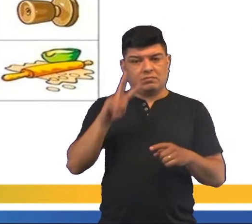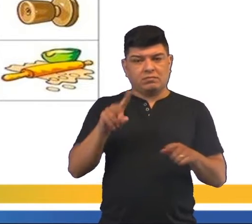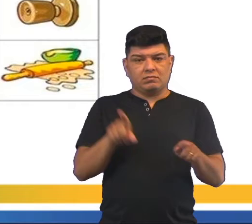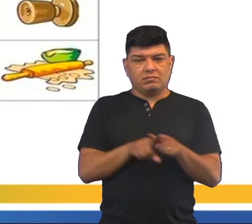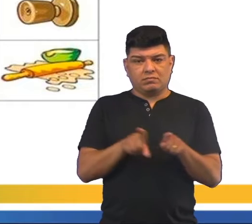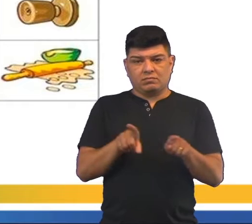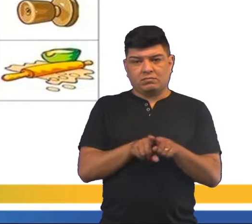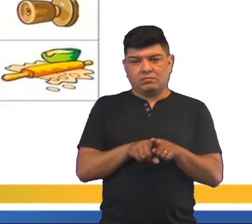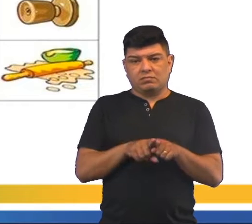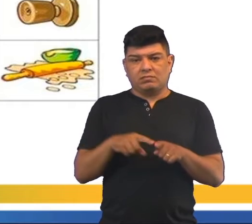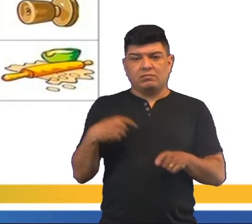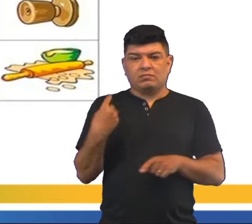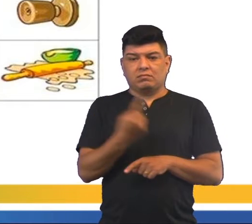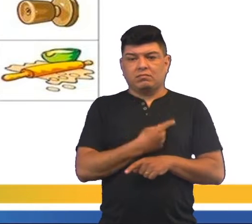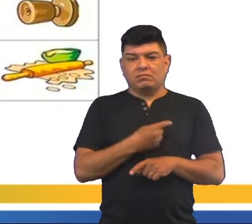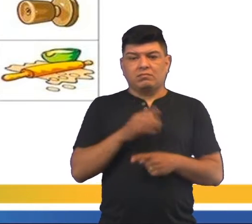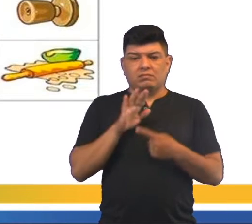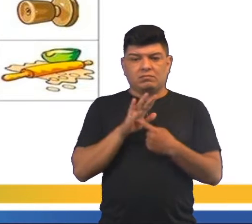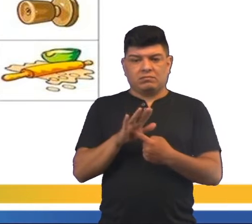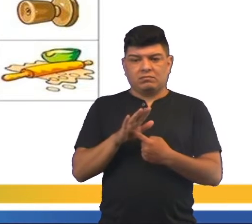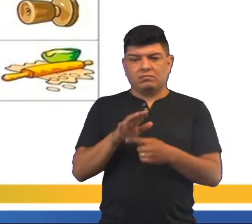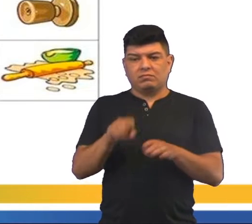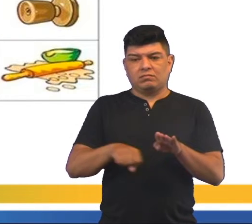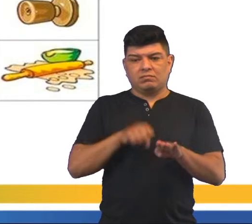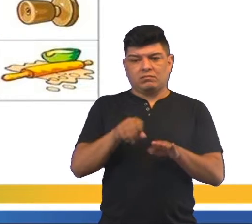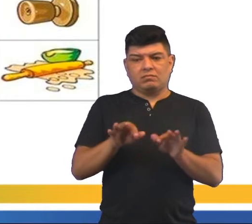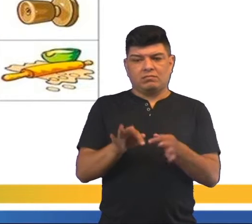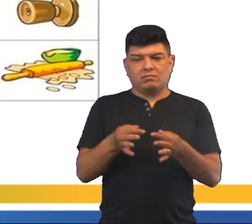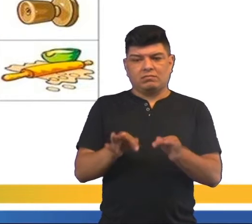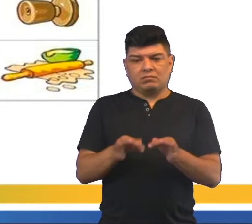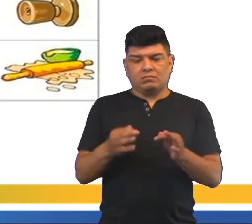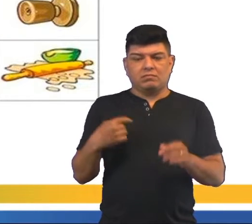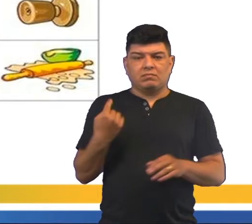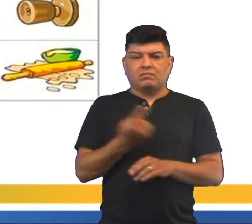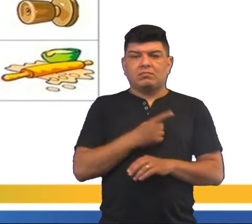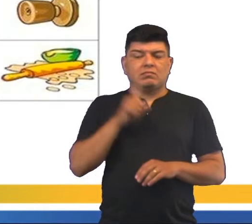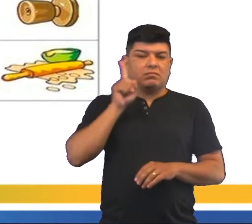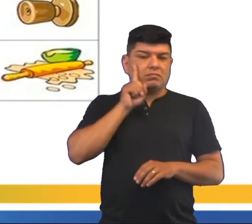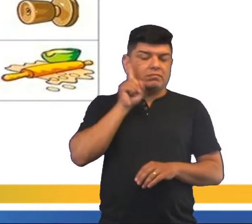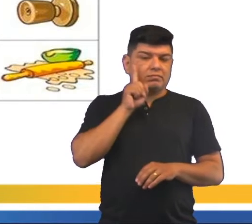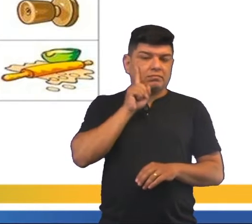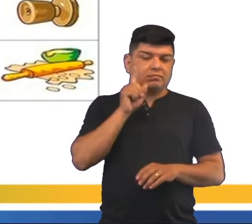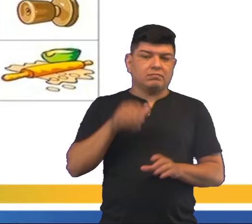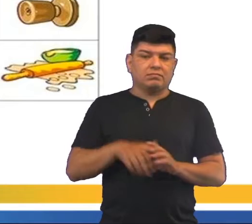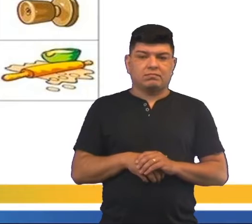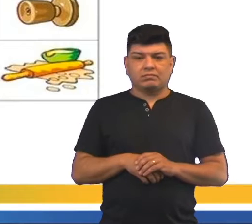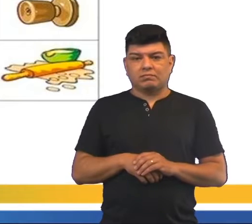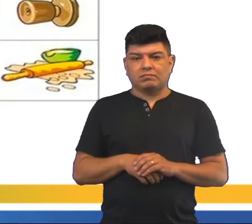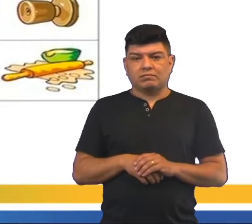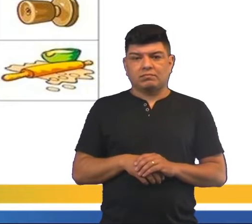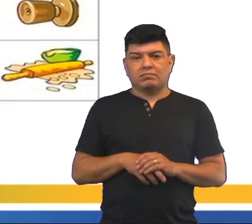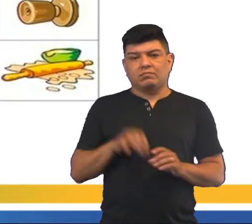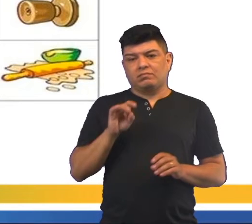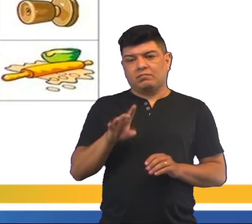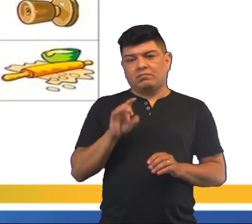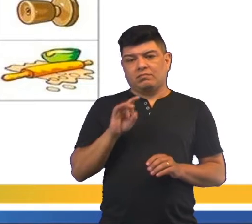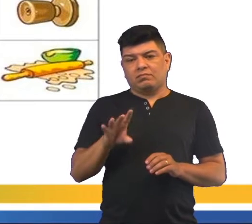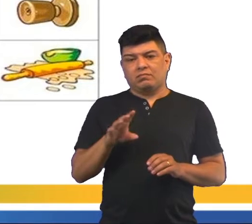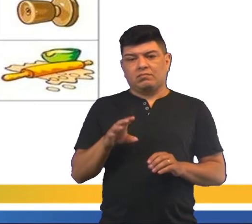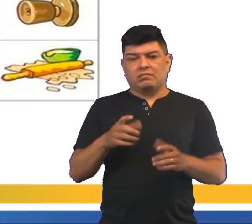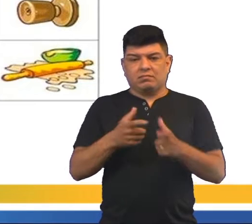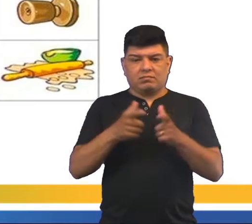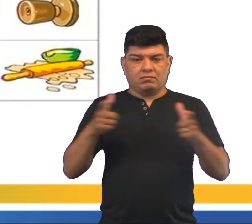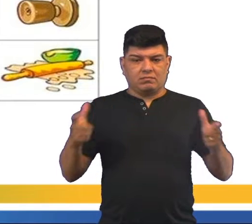pode ver o seguinte que quando a gente se refere um simples né o nosso cotidiano não são só